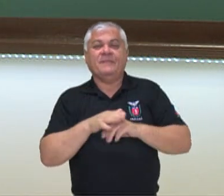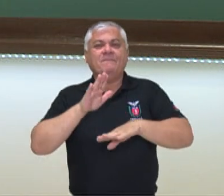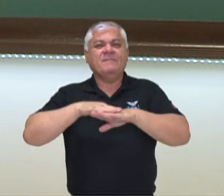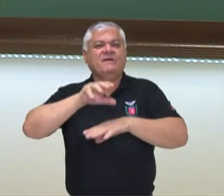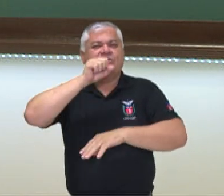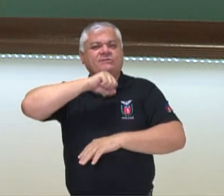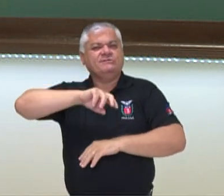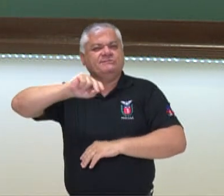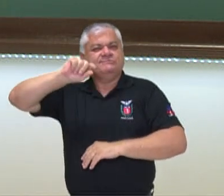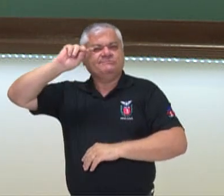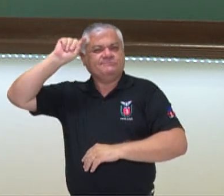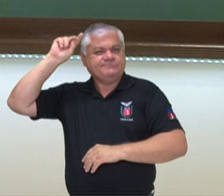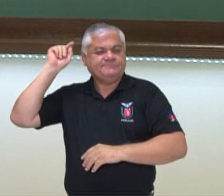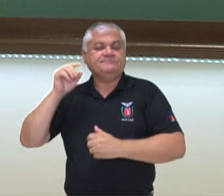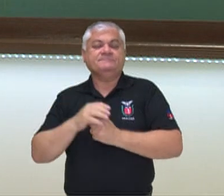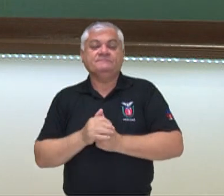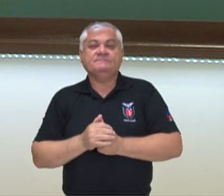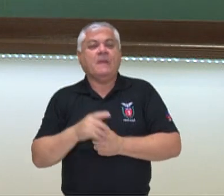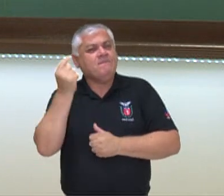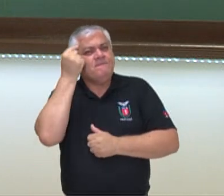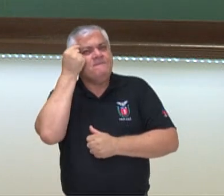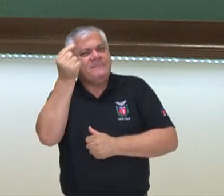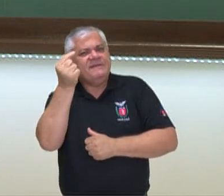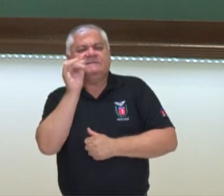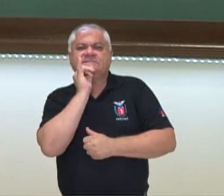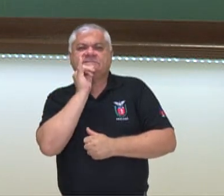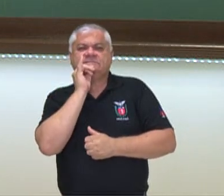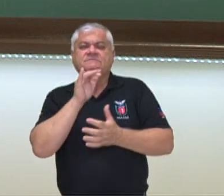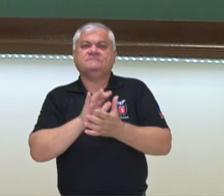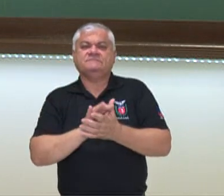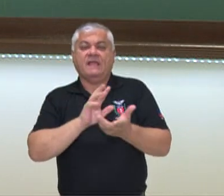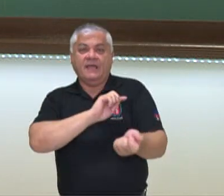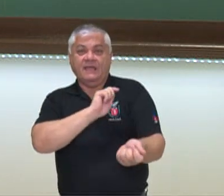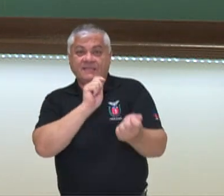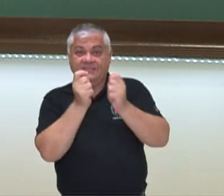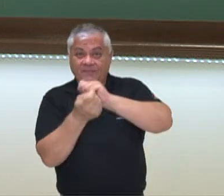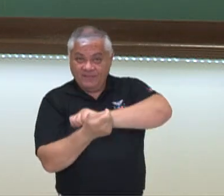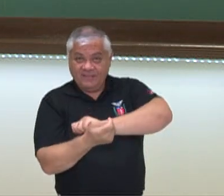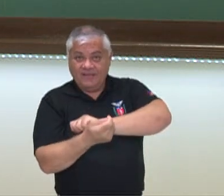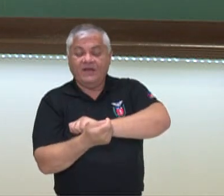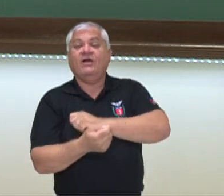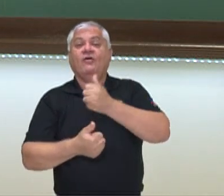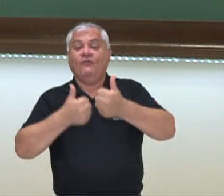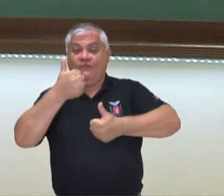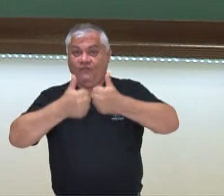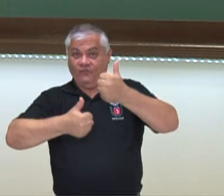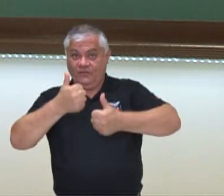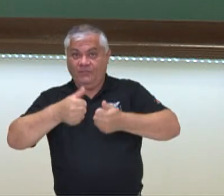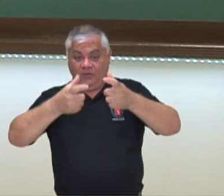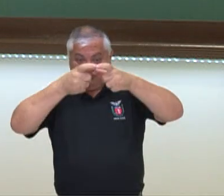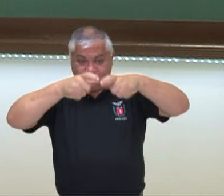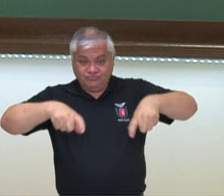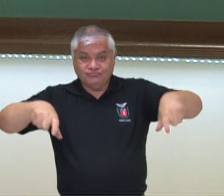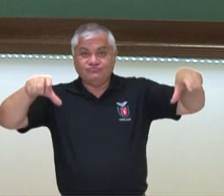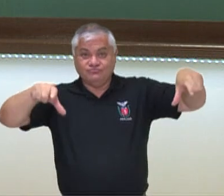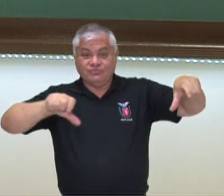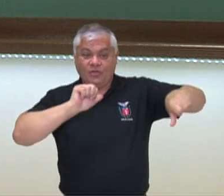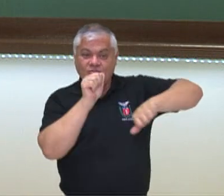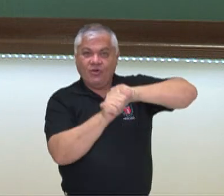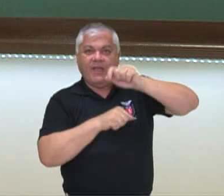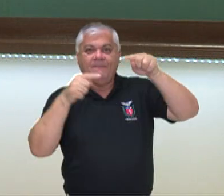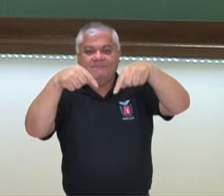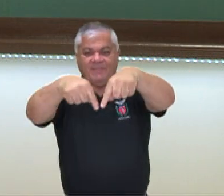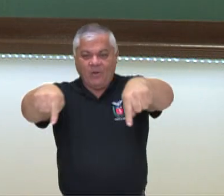antigo do que o futsal. Quando se pensou em adaptar o futebol de campo para a quadra e